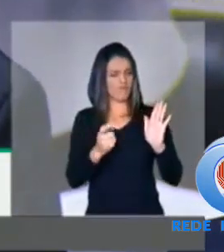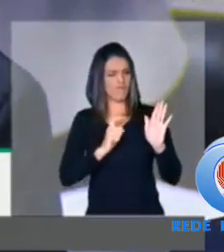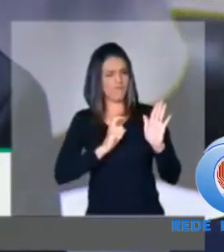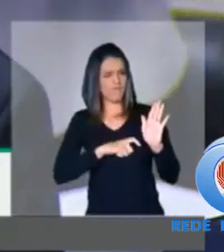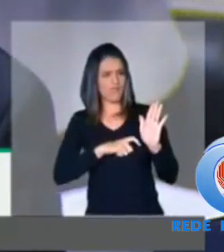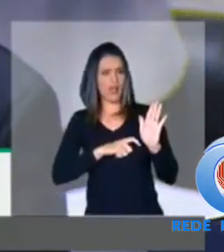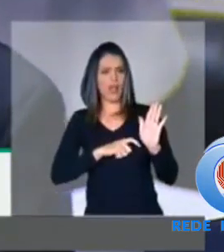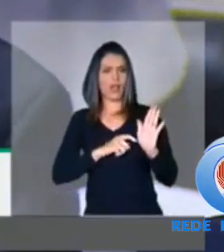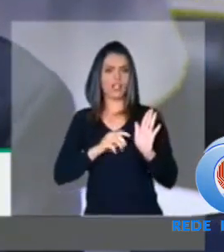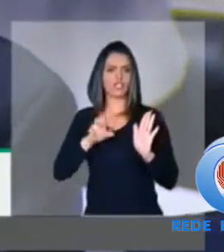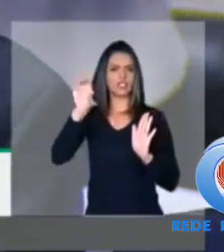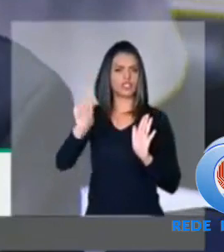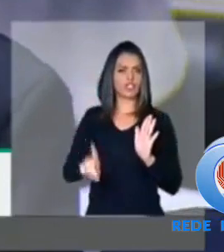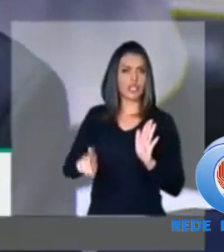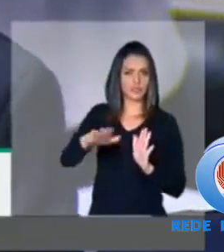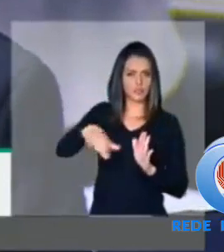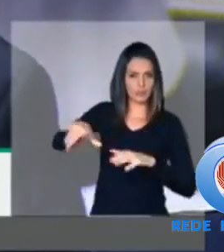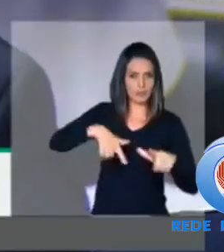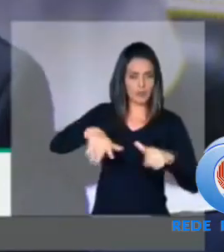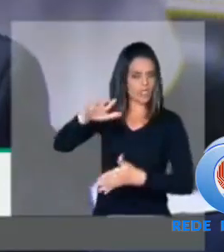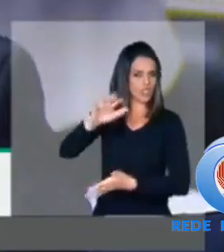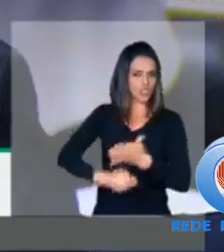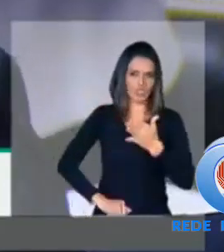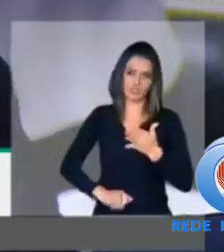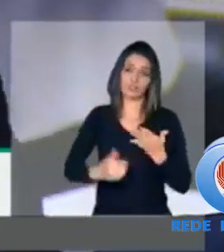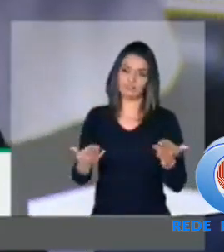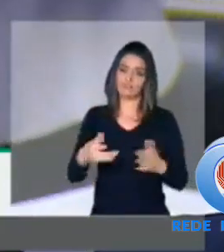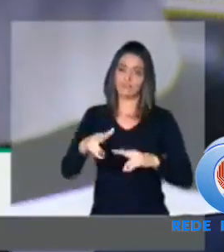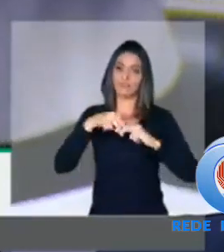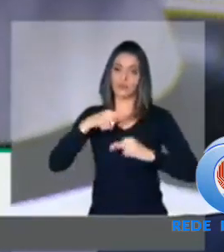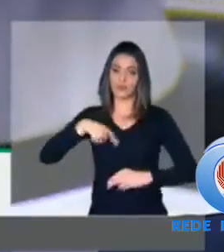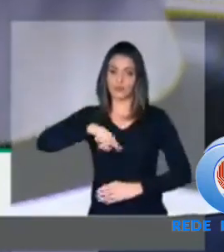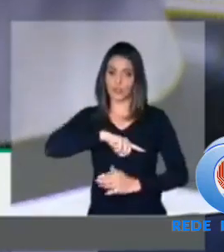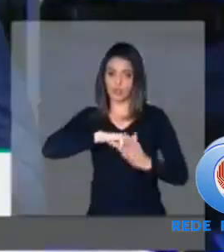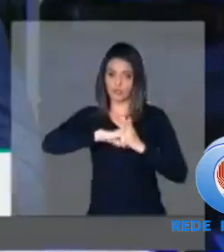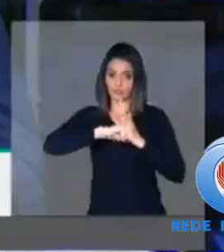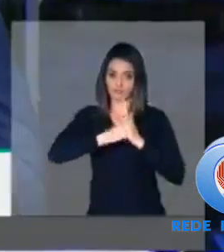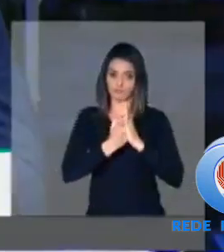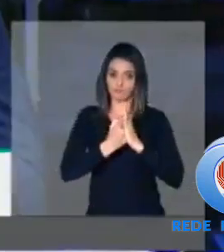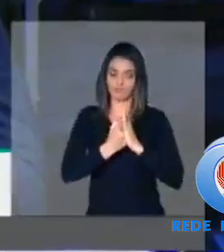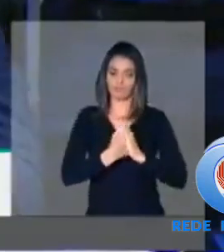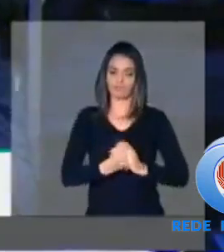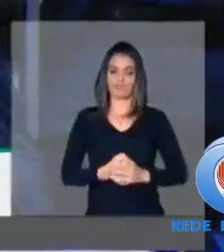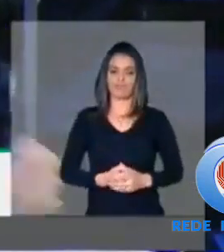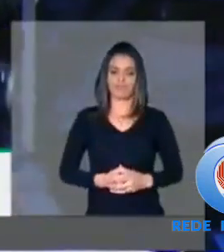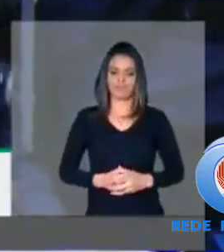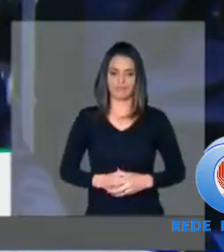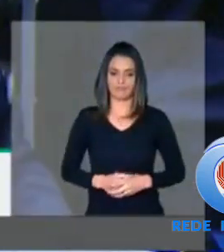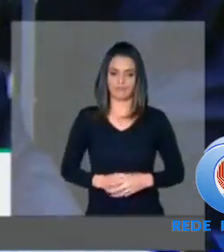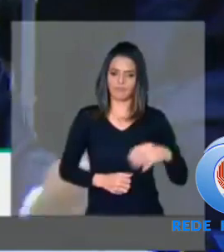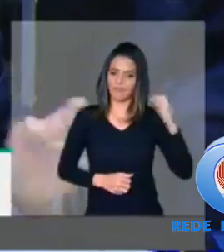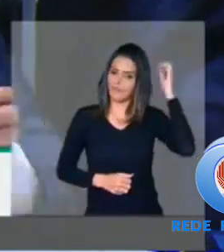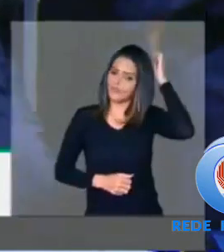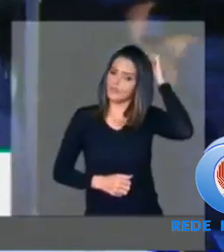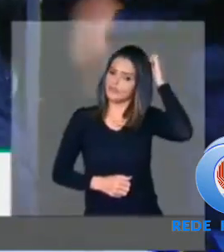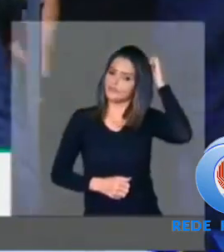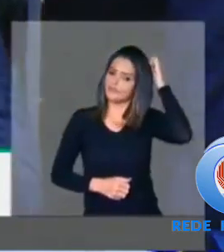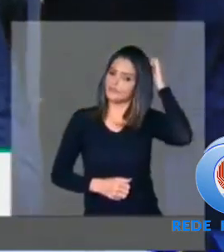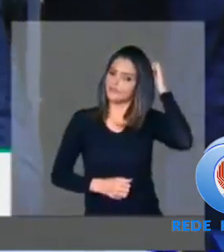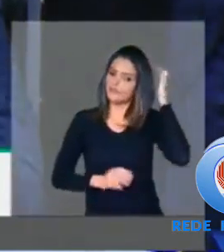é inaceitável. Razão pela qual nós vamos obstruir.